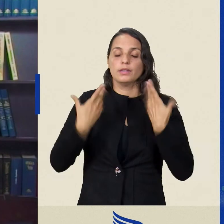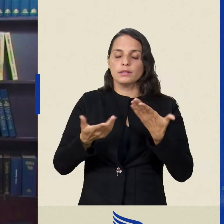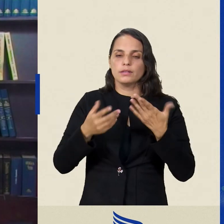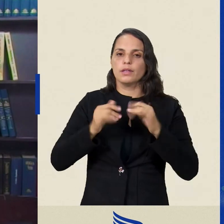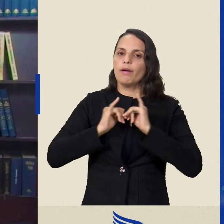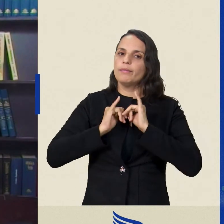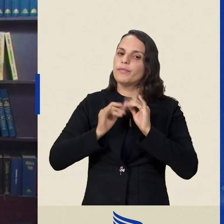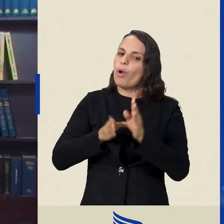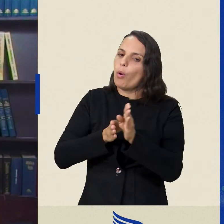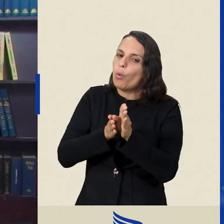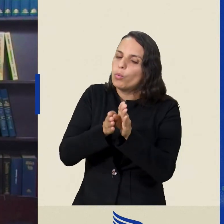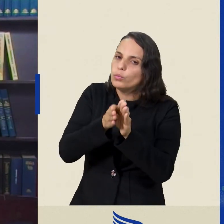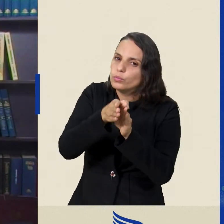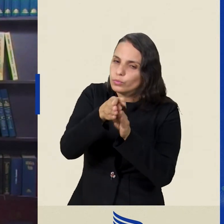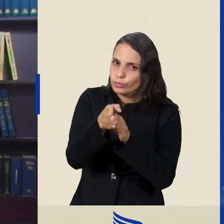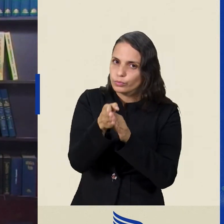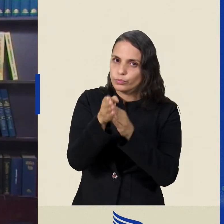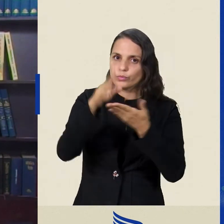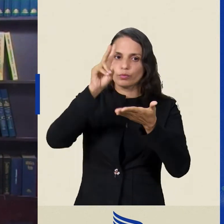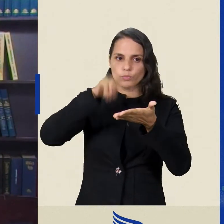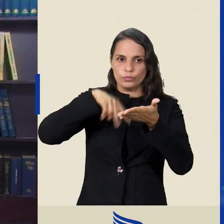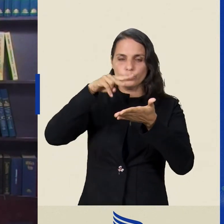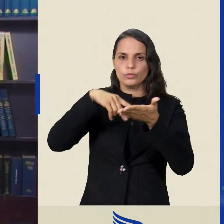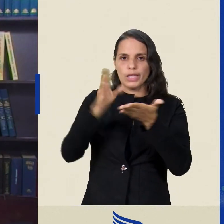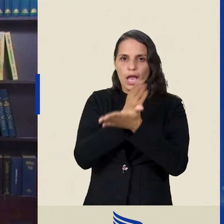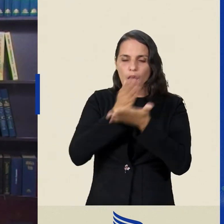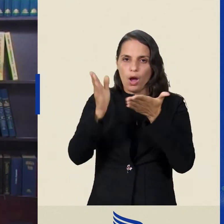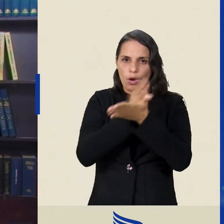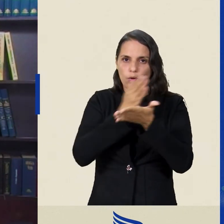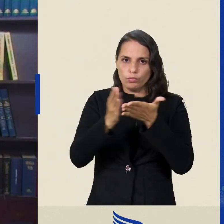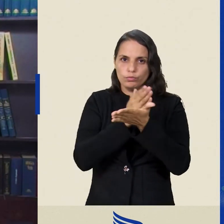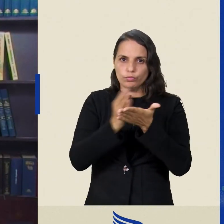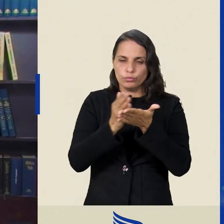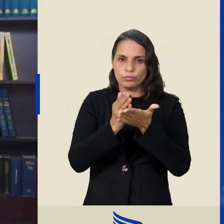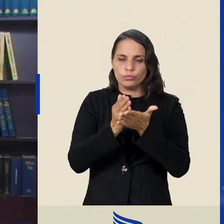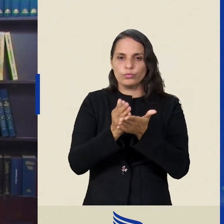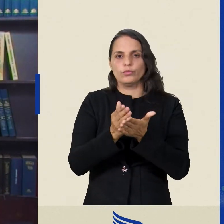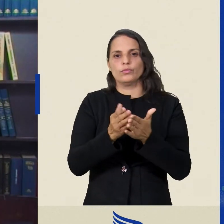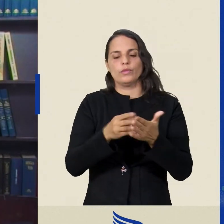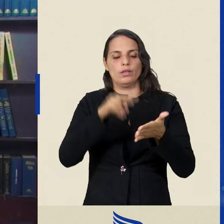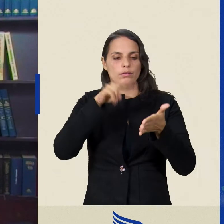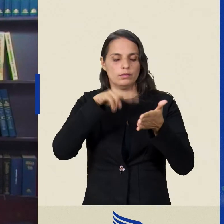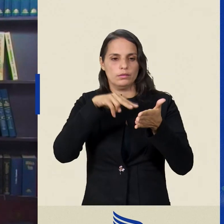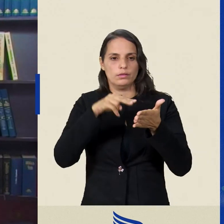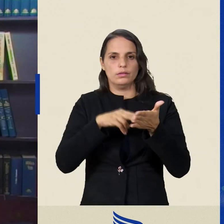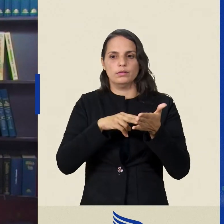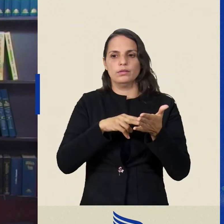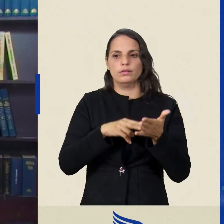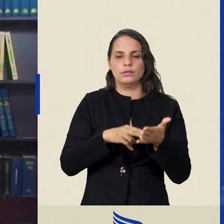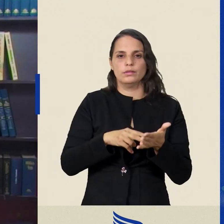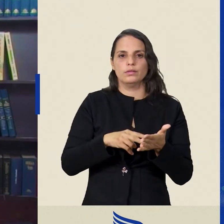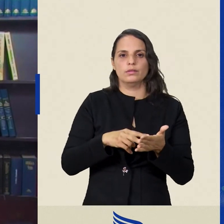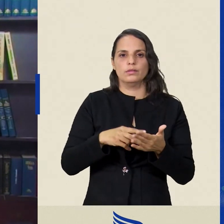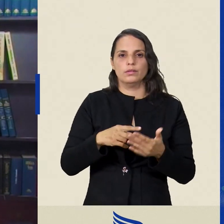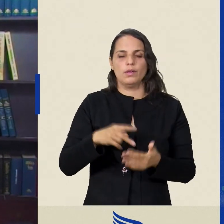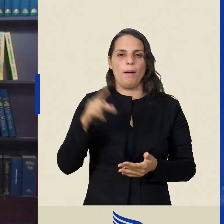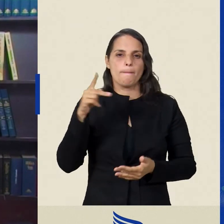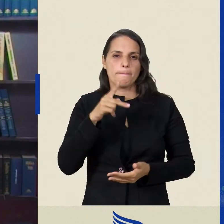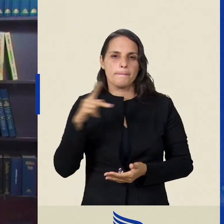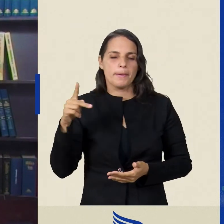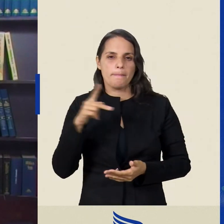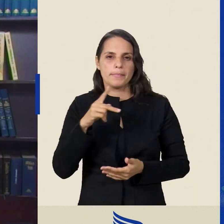alguns dos seus livros: Patriarcas e Profetas, Profetas e Reis, Desejado de Todas as